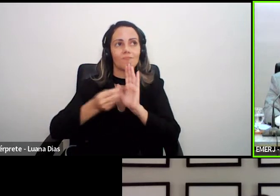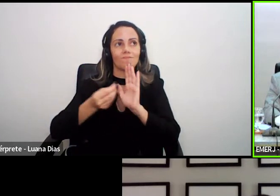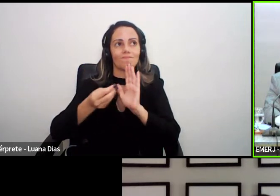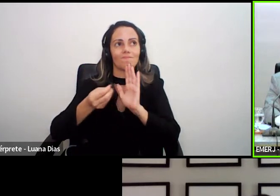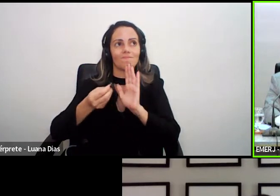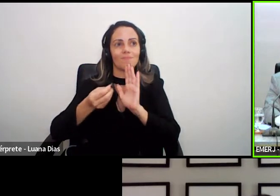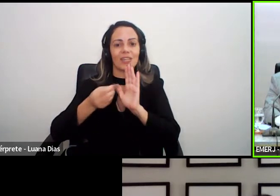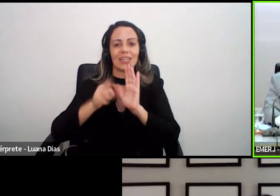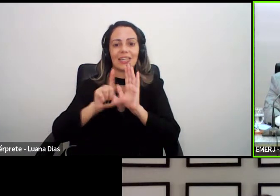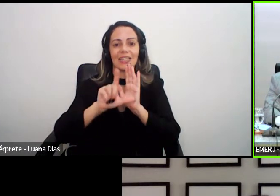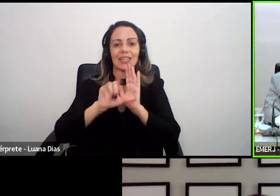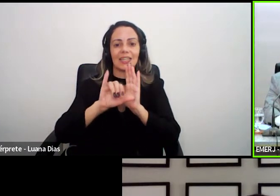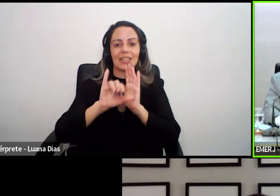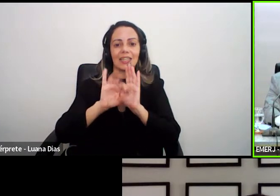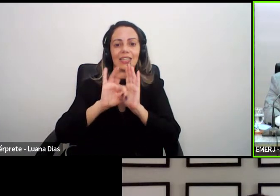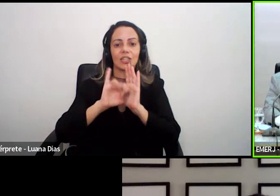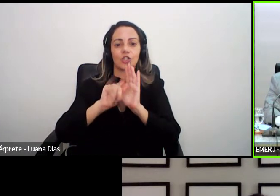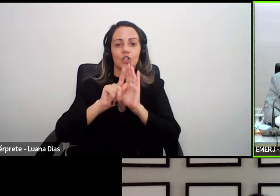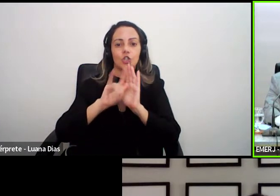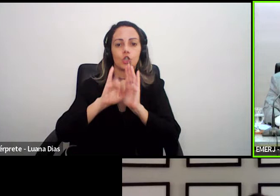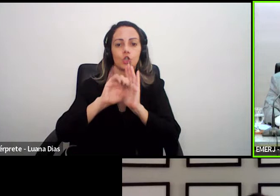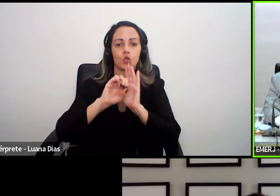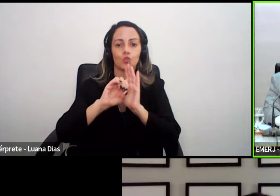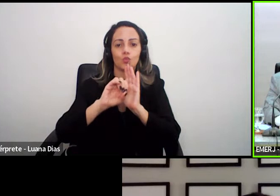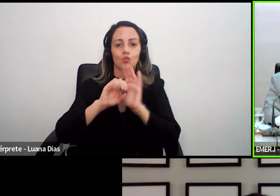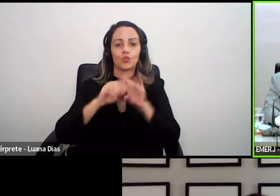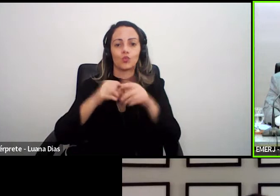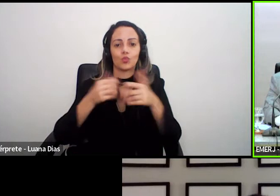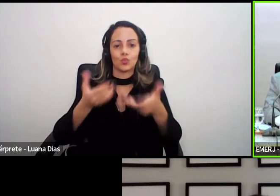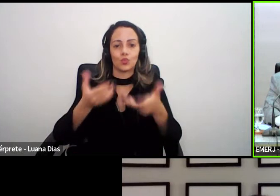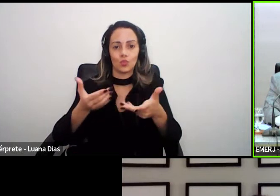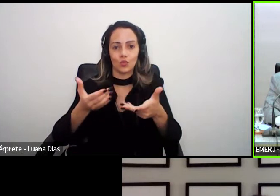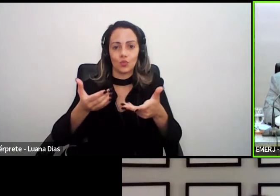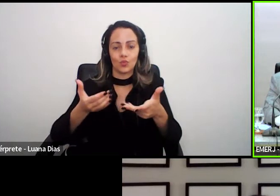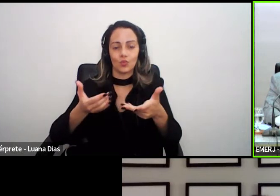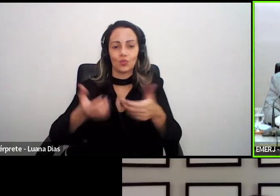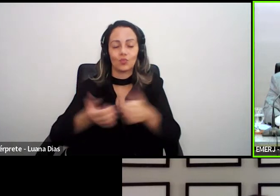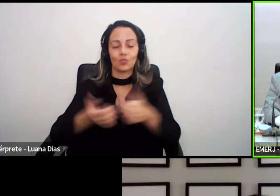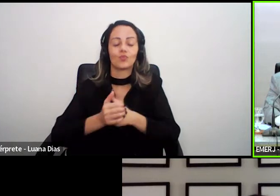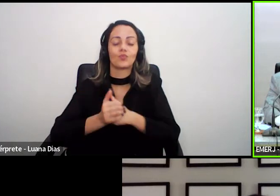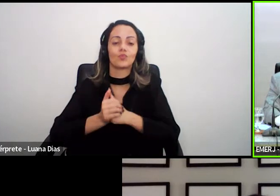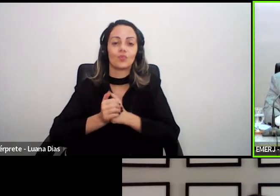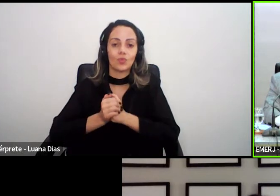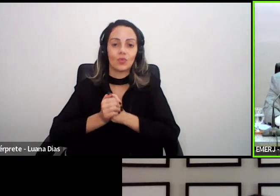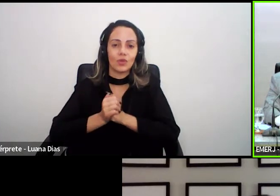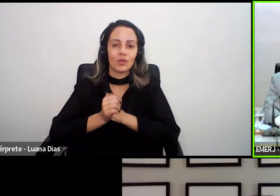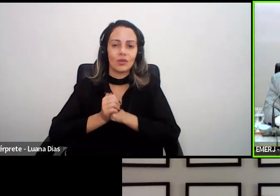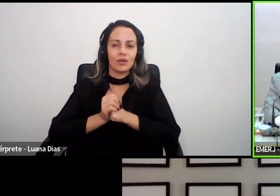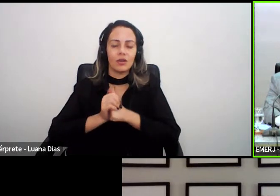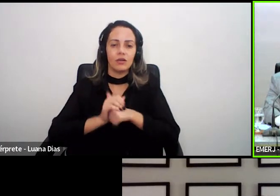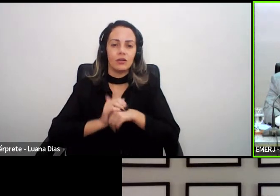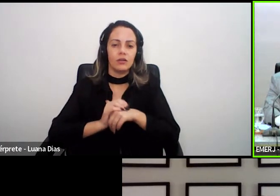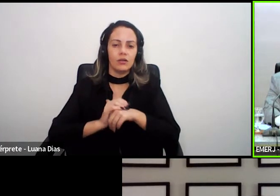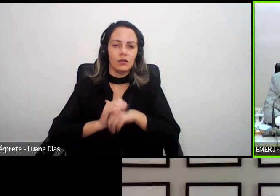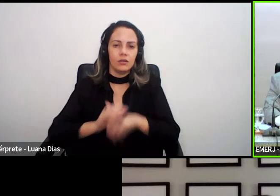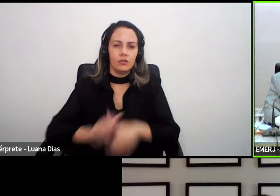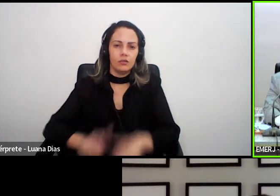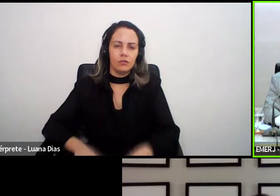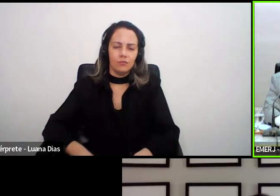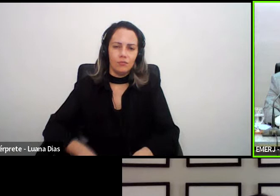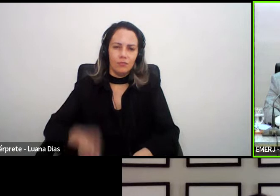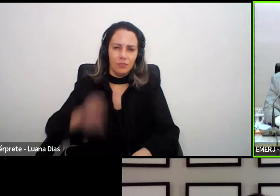do litígio, do julgamento, do conceito carnelutiano, pacificar o litígio a qualquer preço. Então, isso